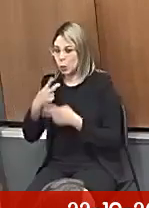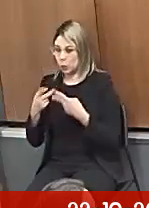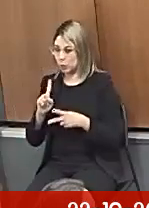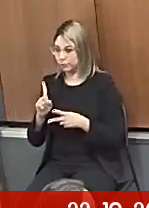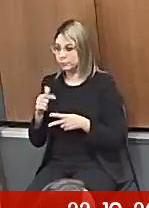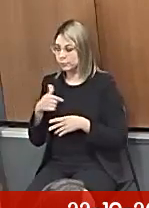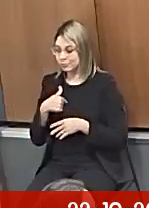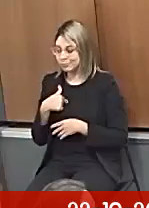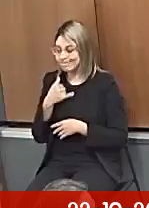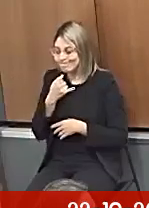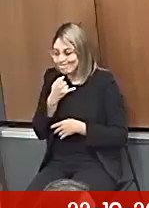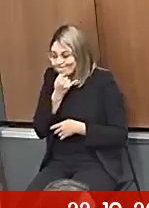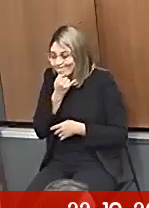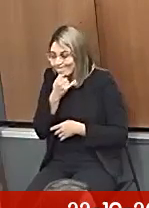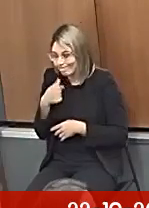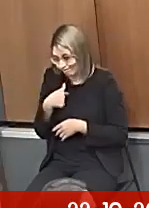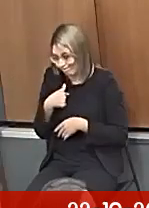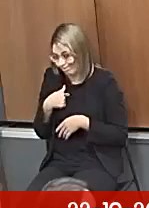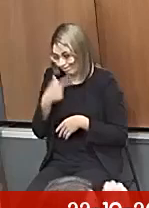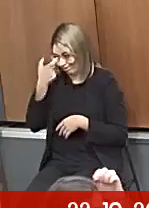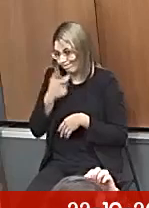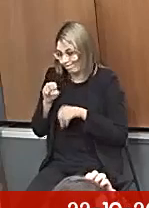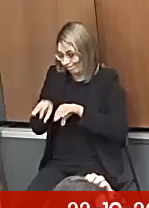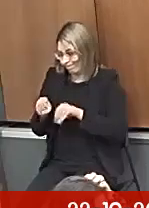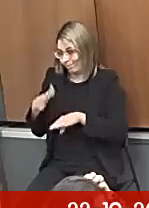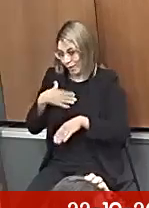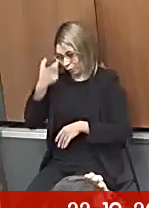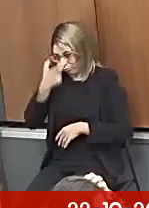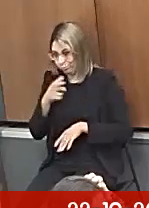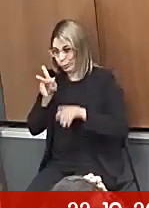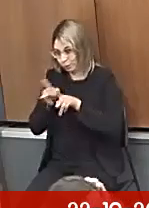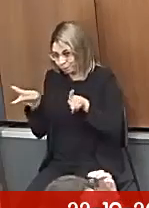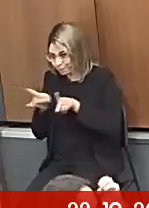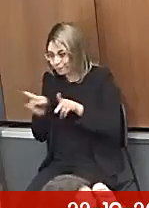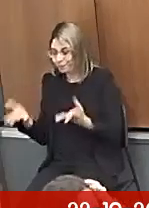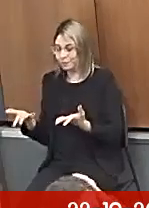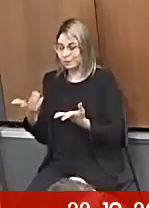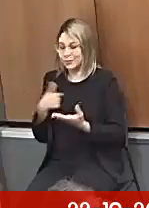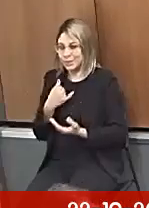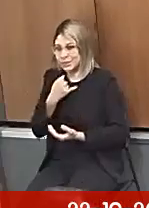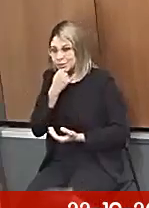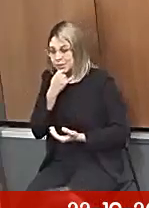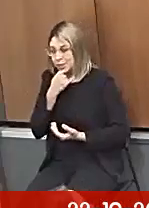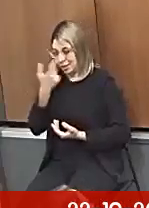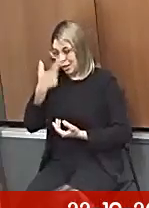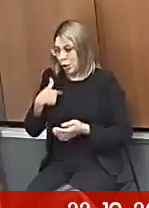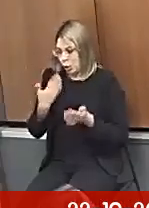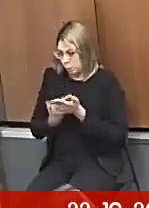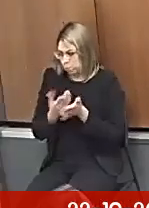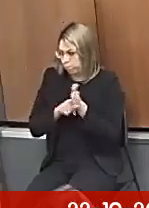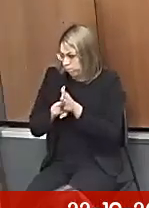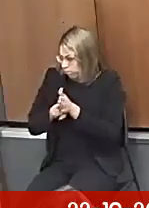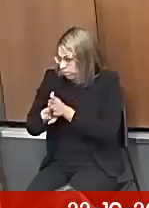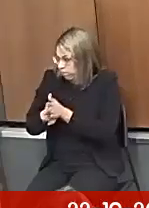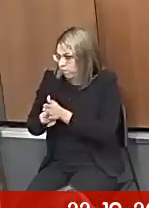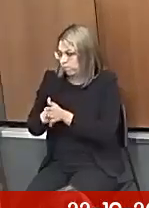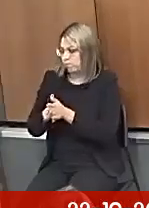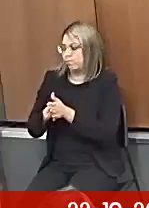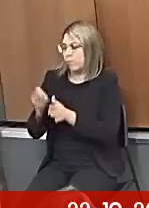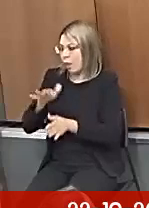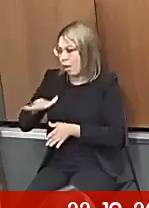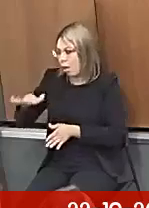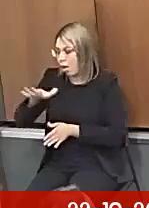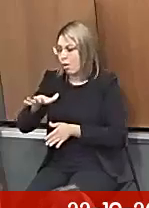lamento como educador, eu lamento como professor, eu lamento como estudioso da